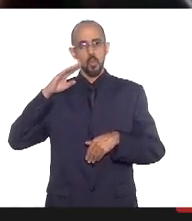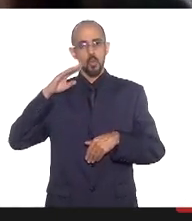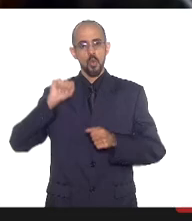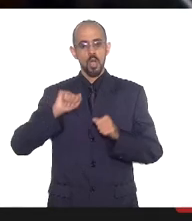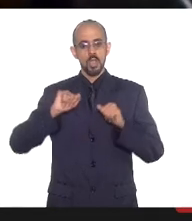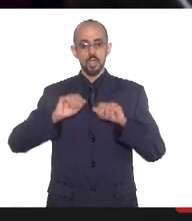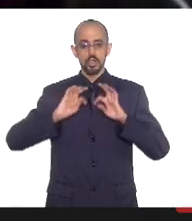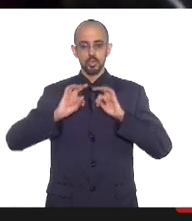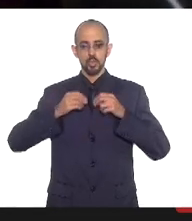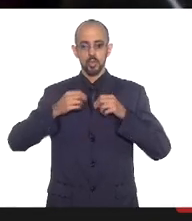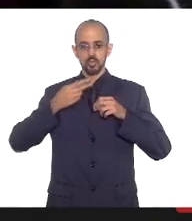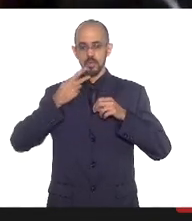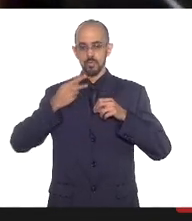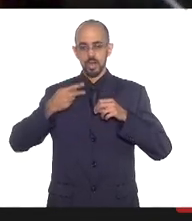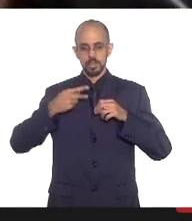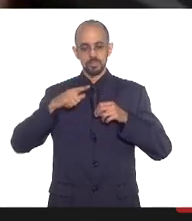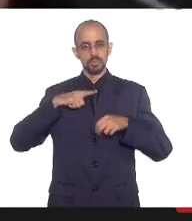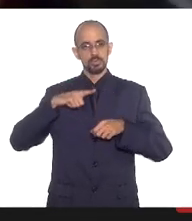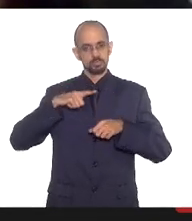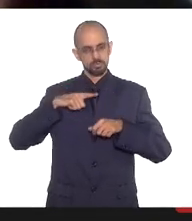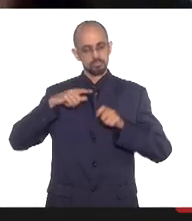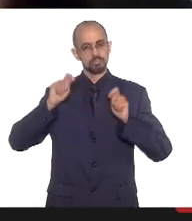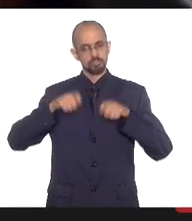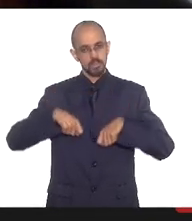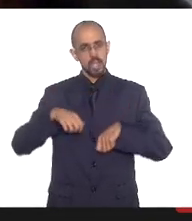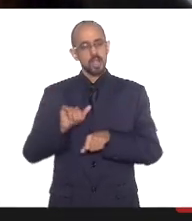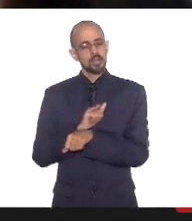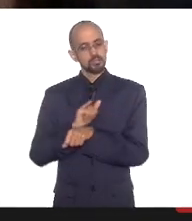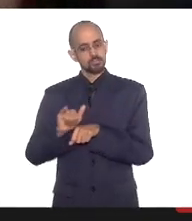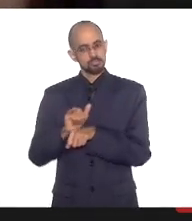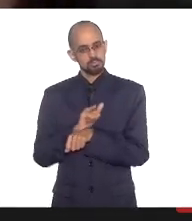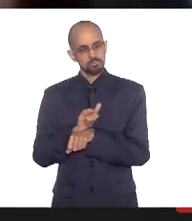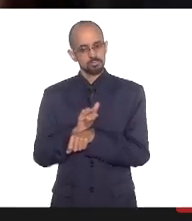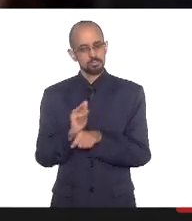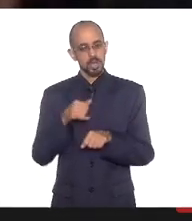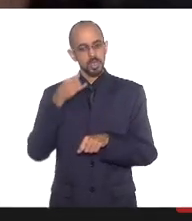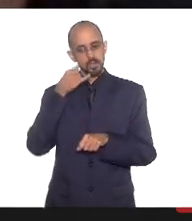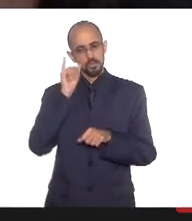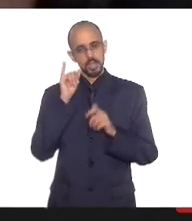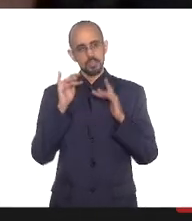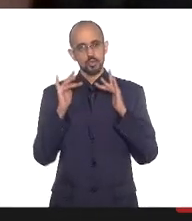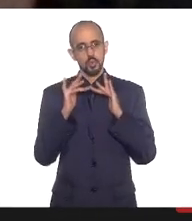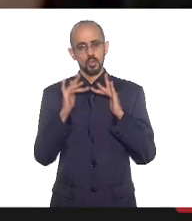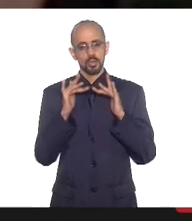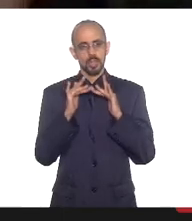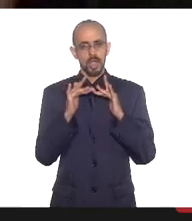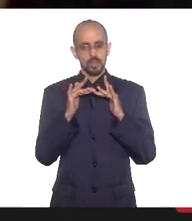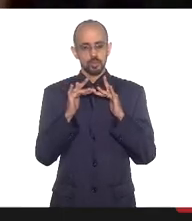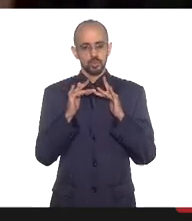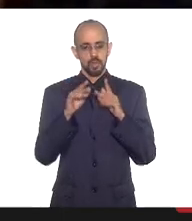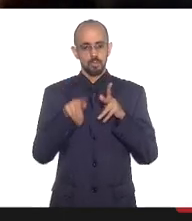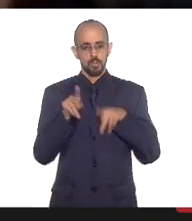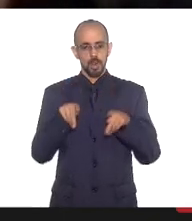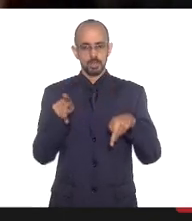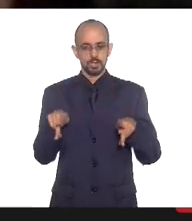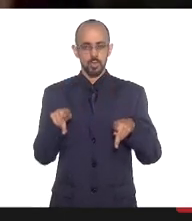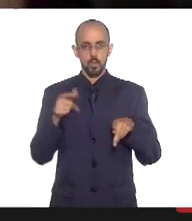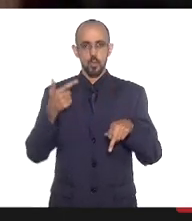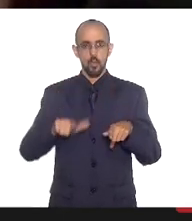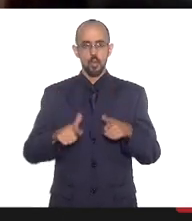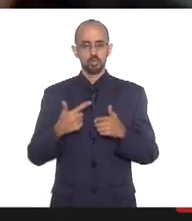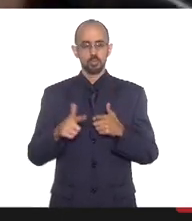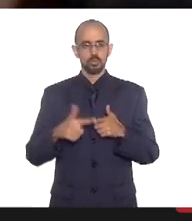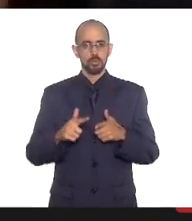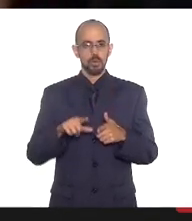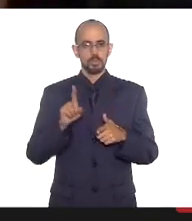esses que foram citados têm meios de criar em Barreiras e evitando o seu contato direto com o público a outra